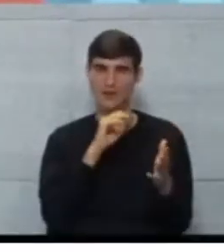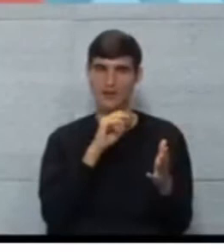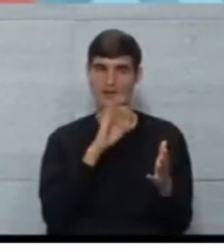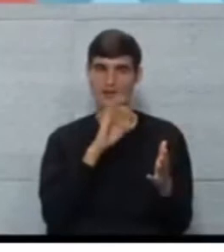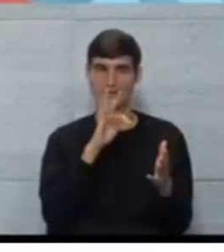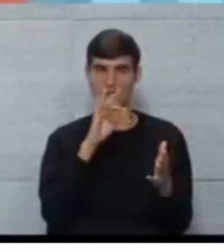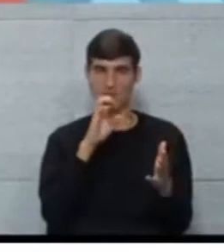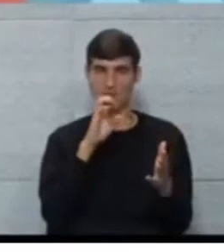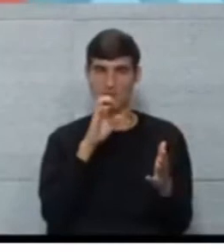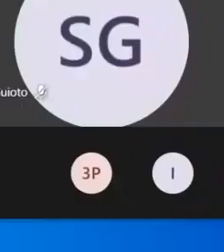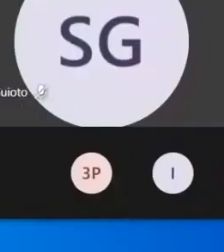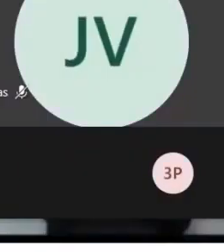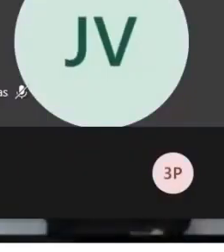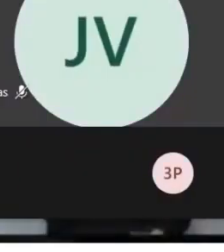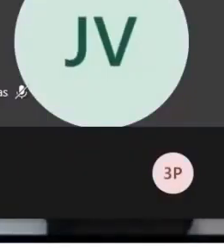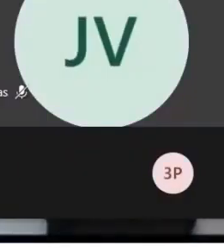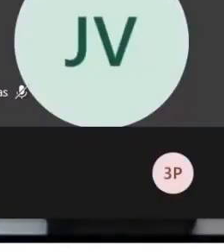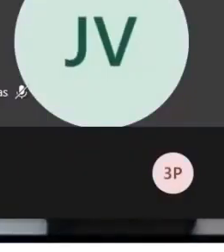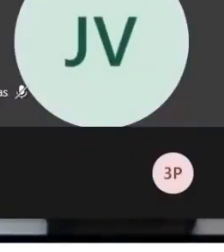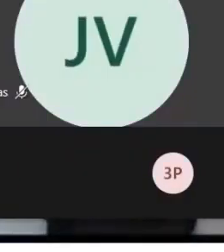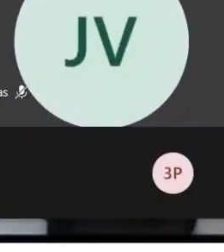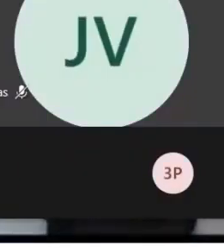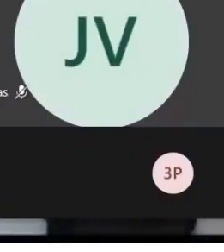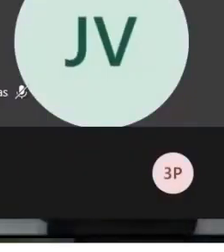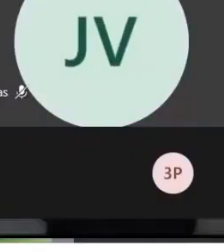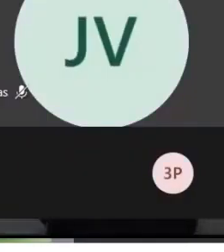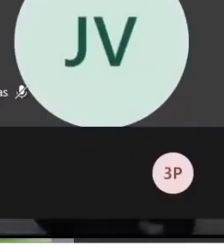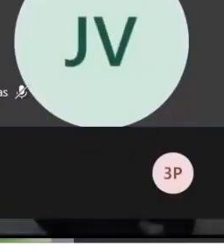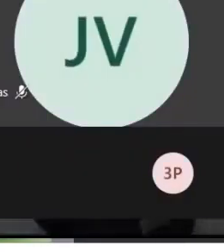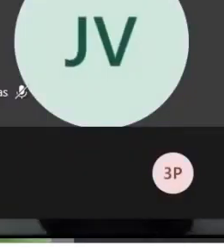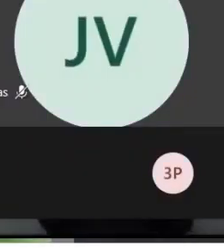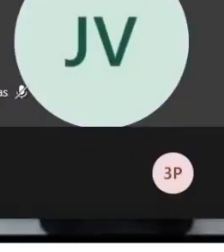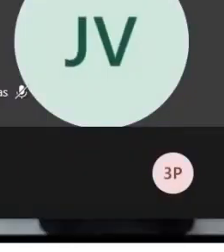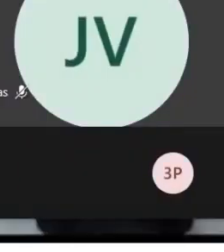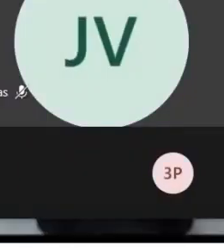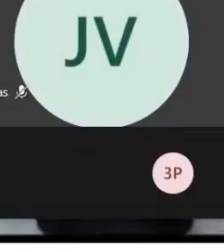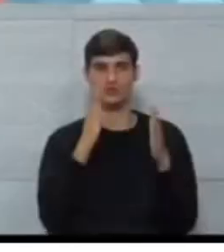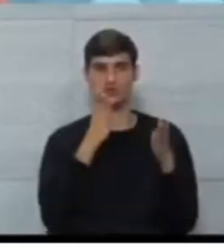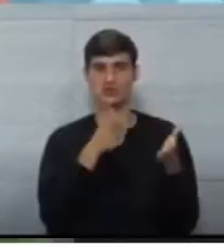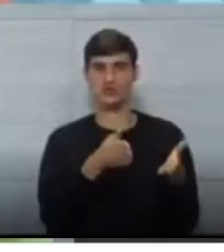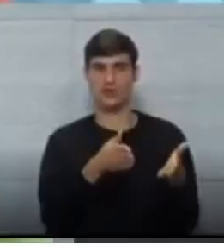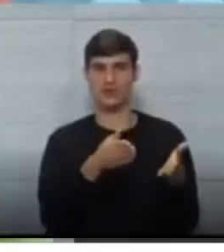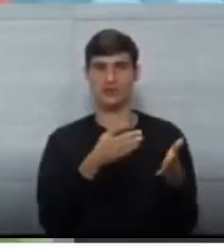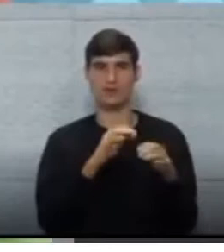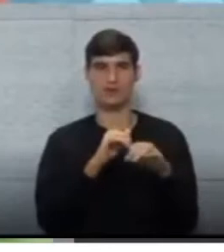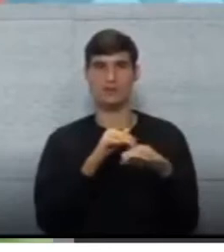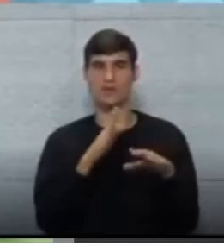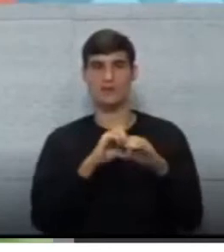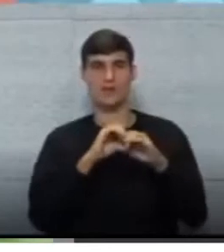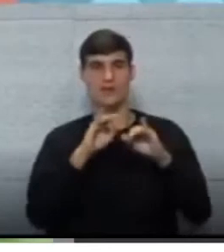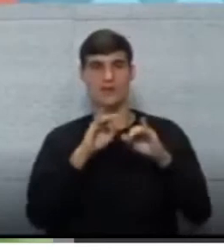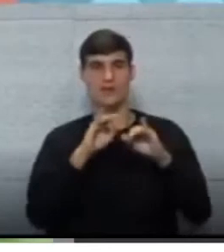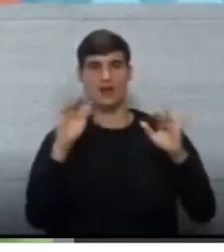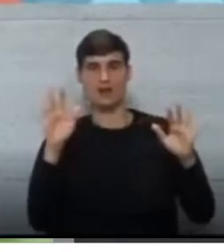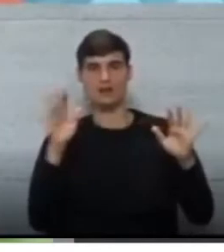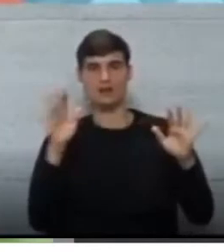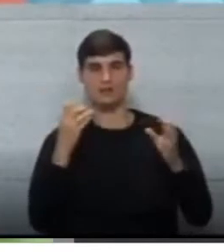Há outros testes que nós podemos fazer para chegar aí a uma identificação direta e melhor, mais clara de